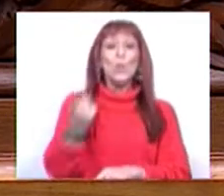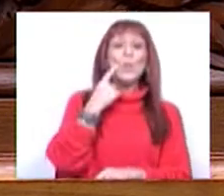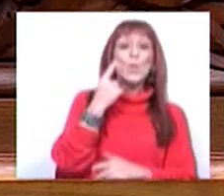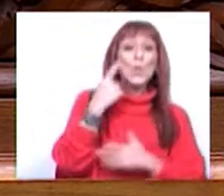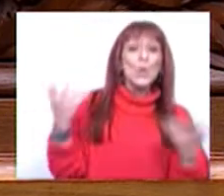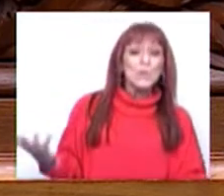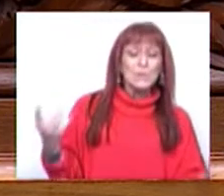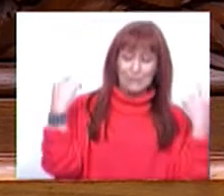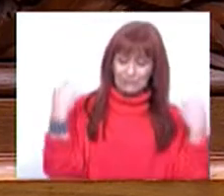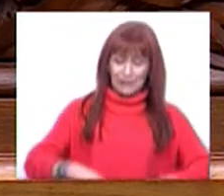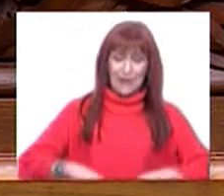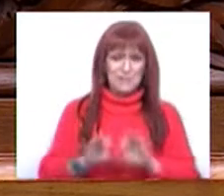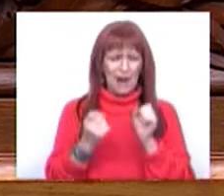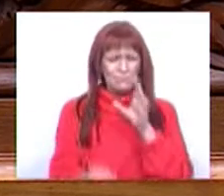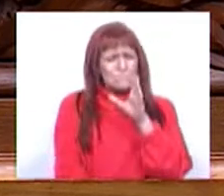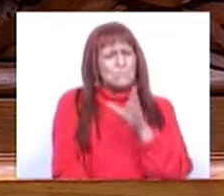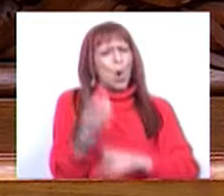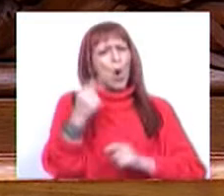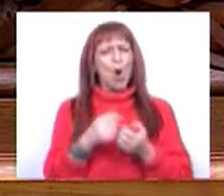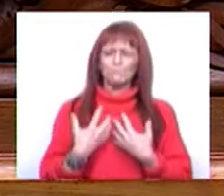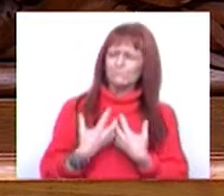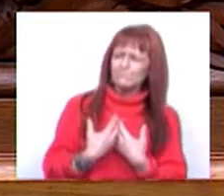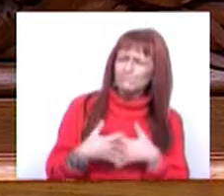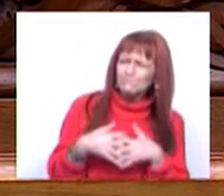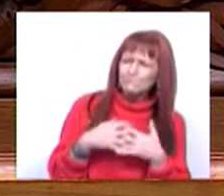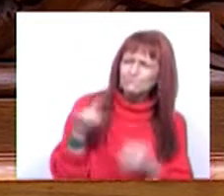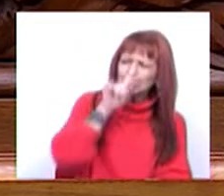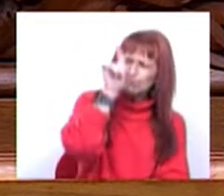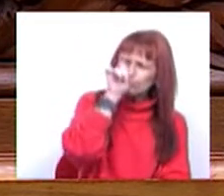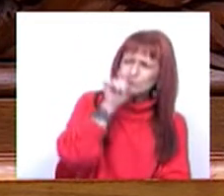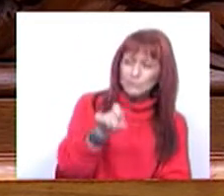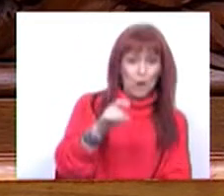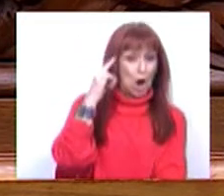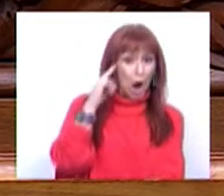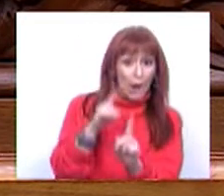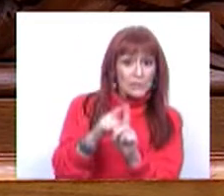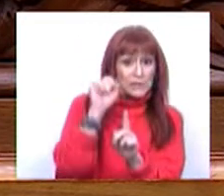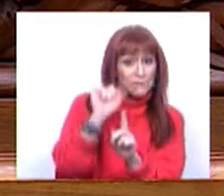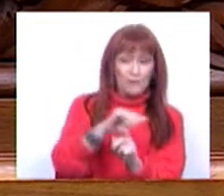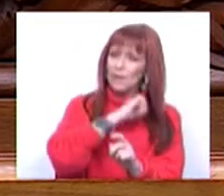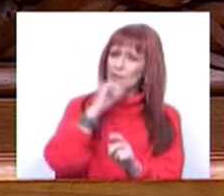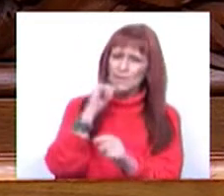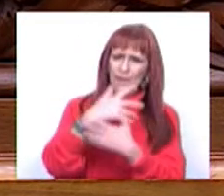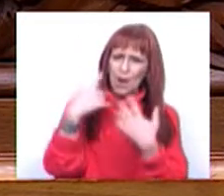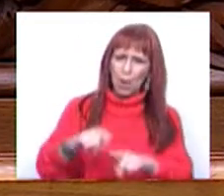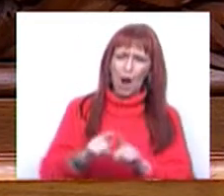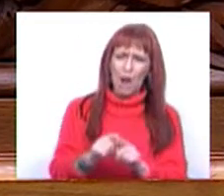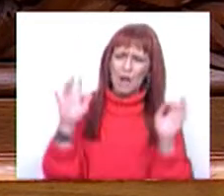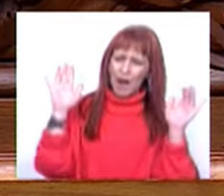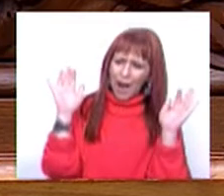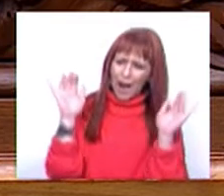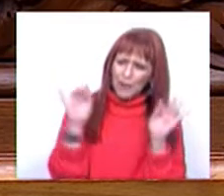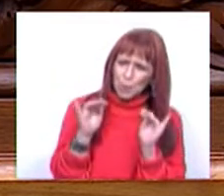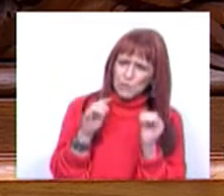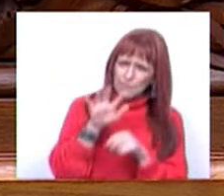conhecimento tem como origem a dúvida e o seu objetivo será sempre o de reduzir